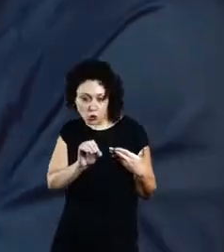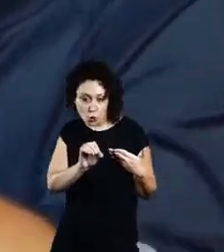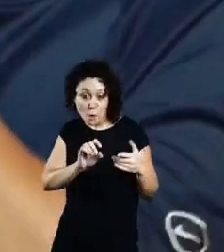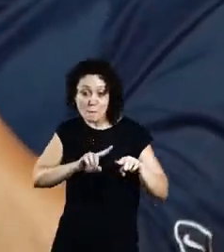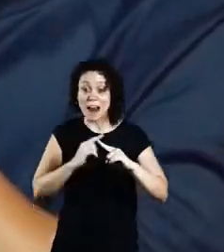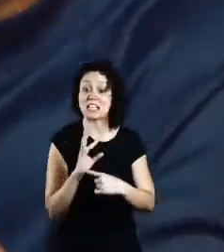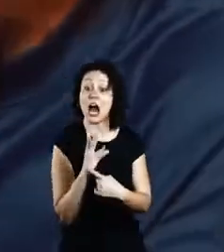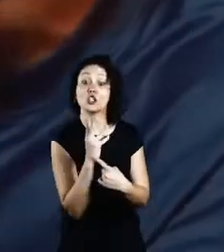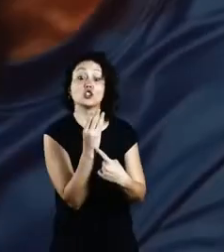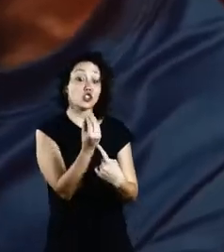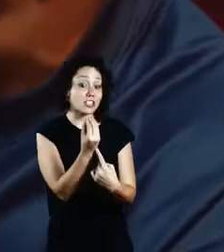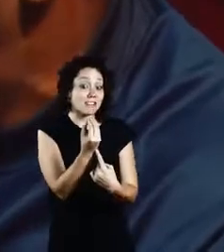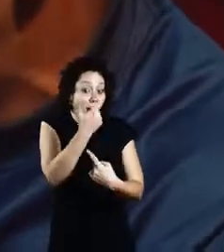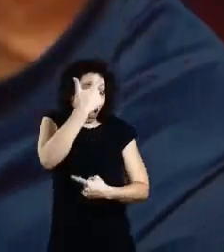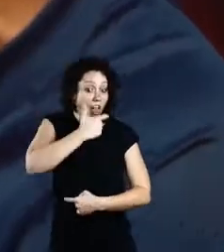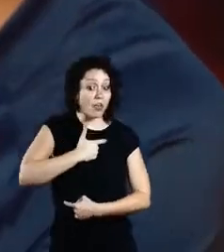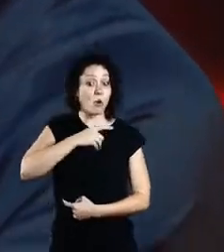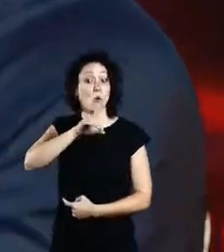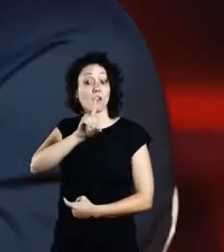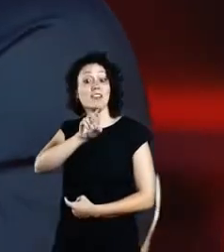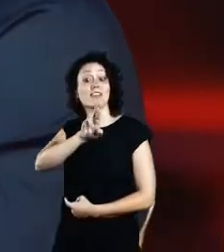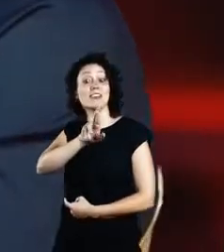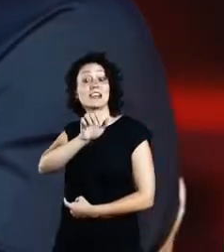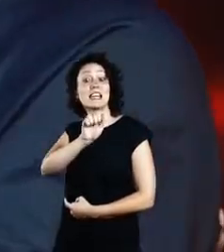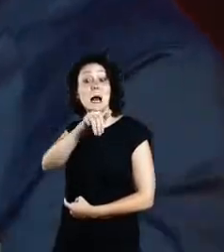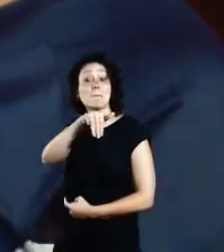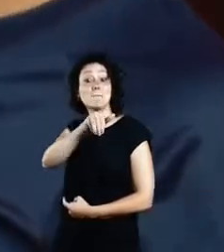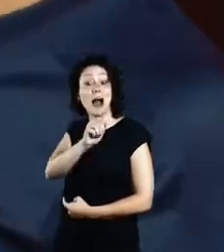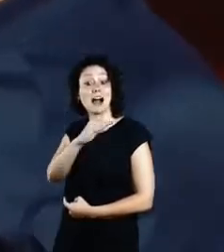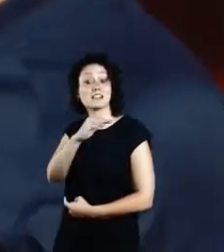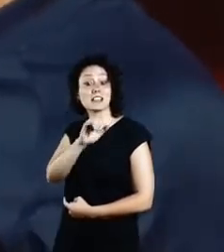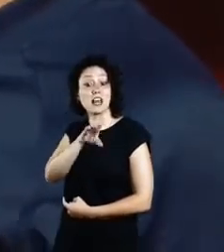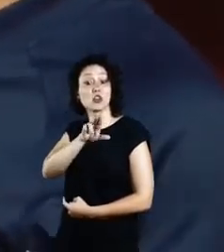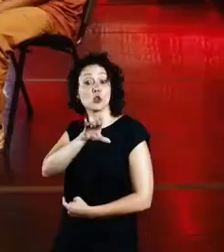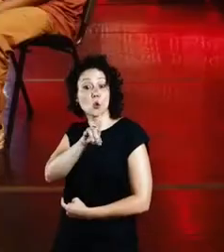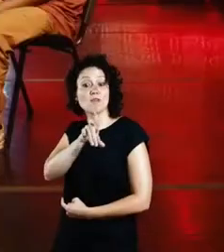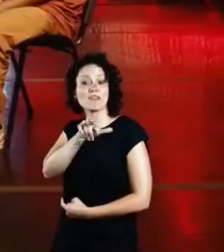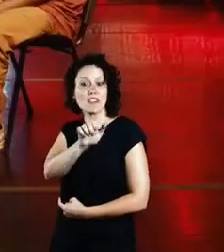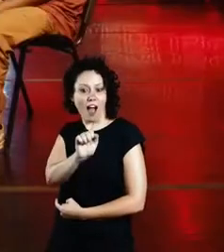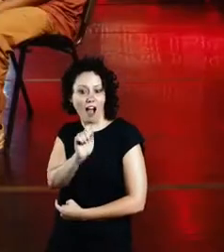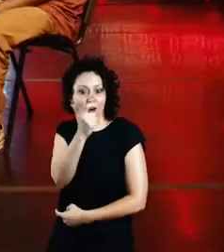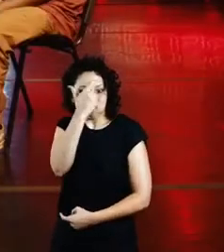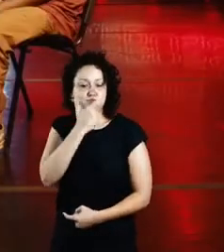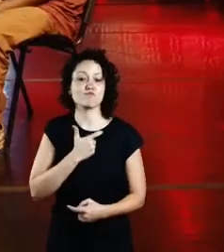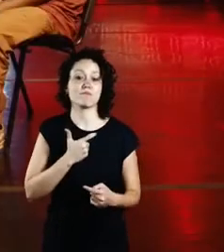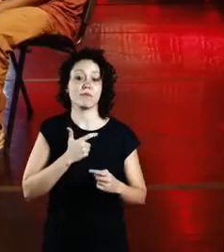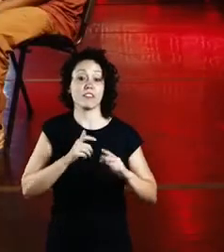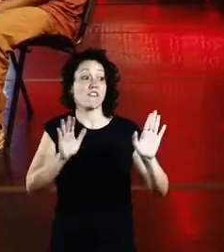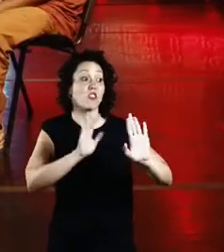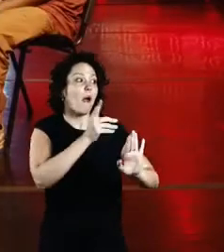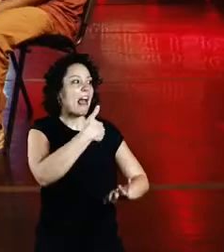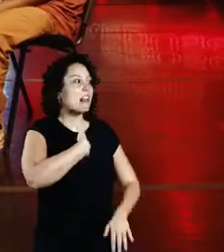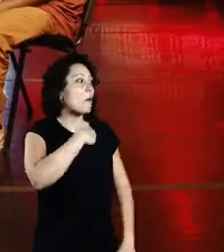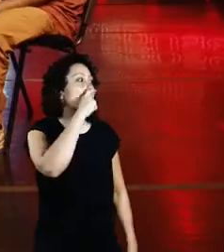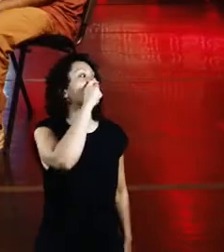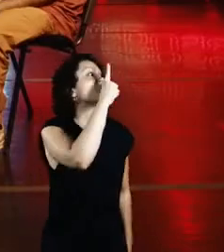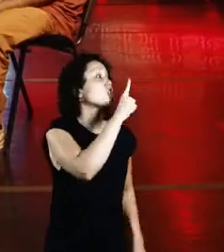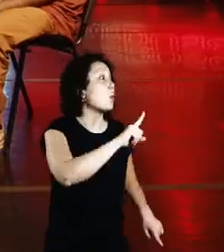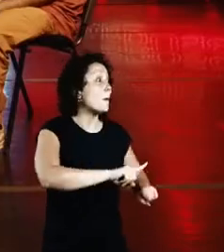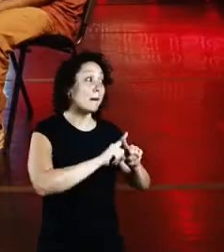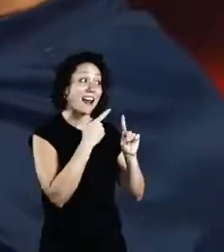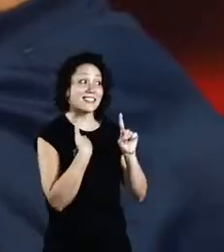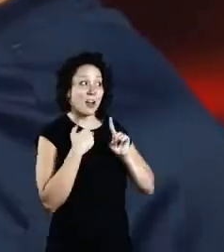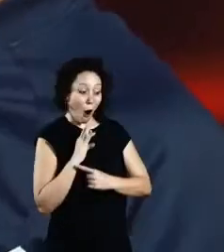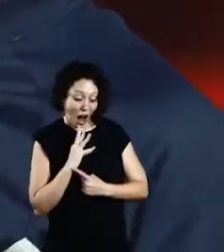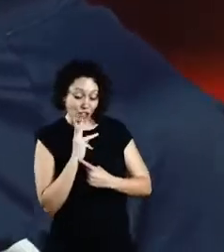sou enjoado, eu aprendi a ser um artista. E que artista, viu? Ai, eu tô falando. Fez